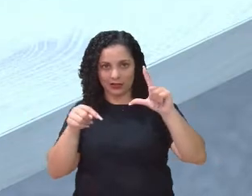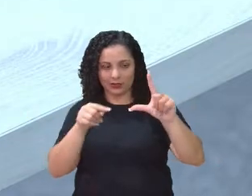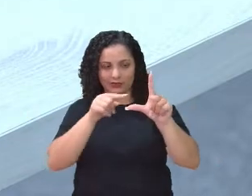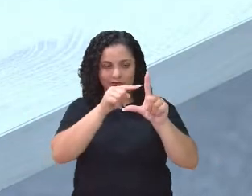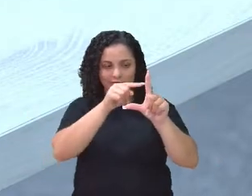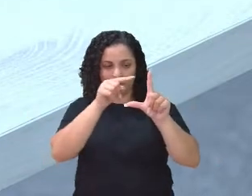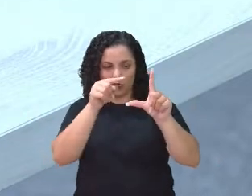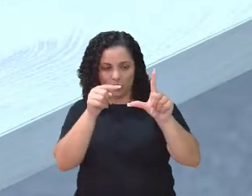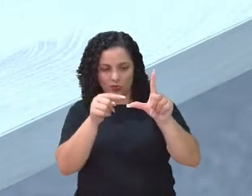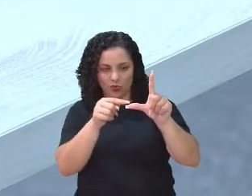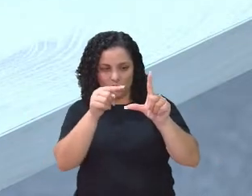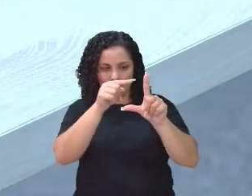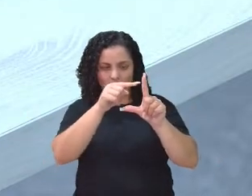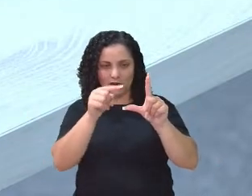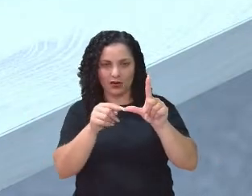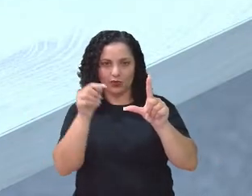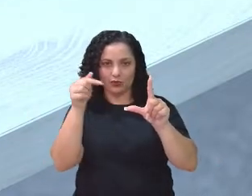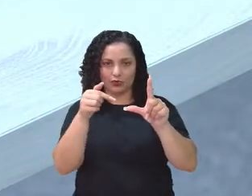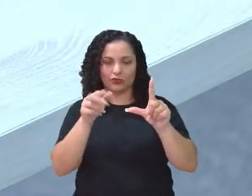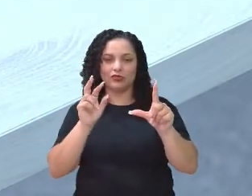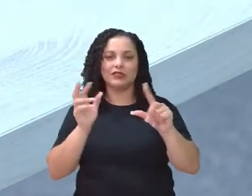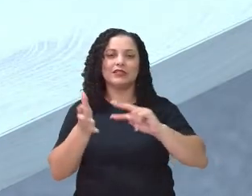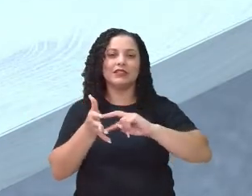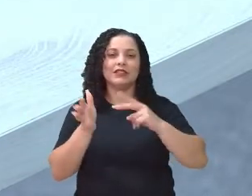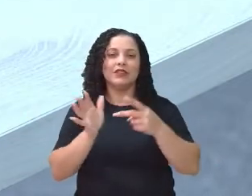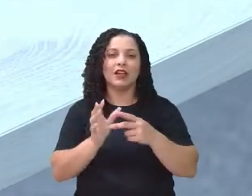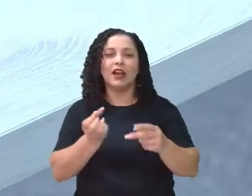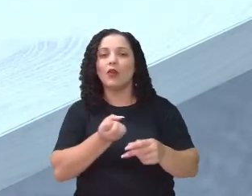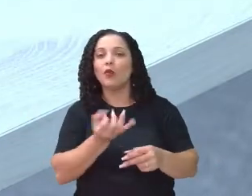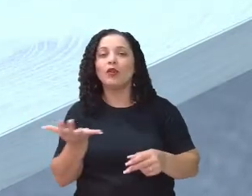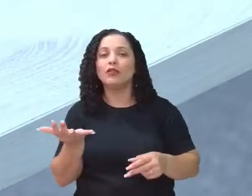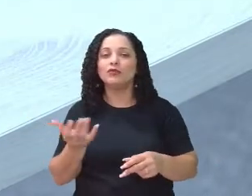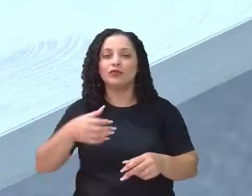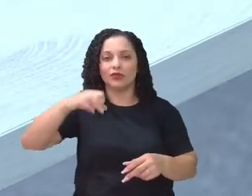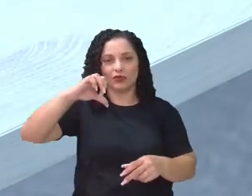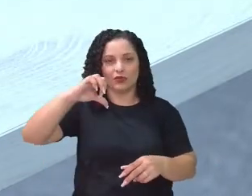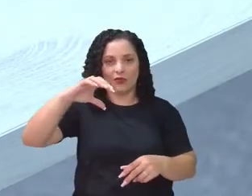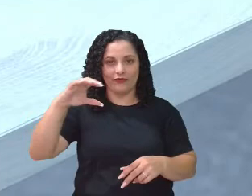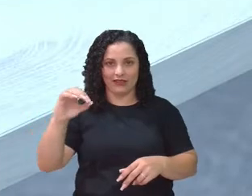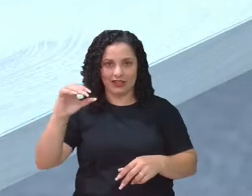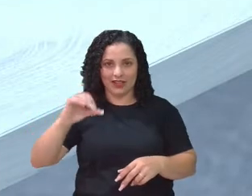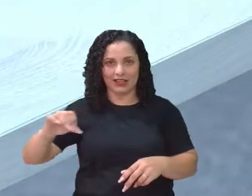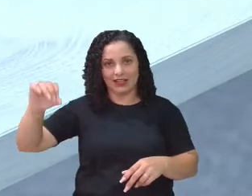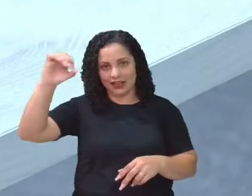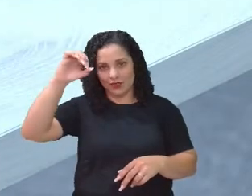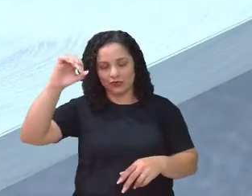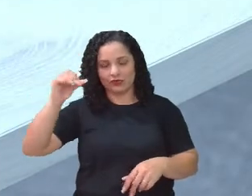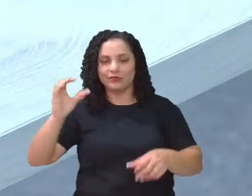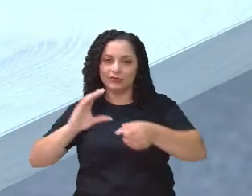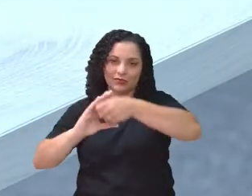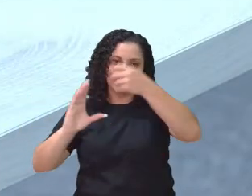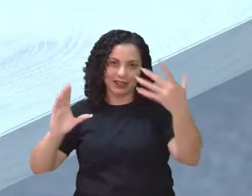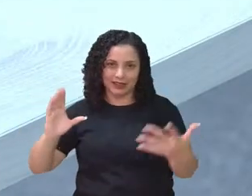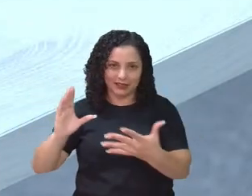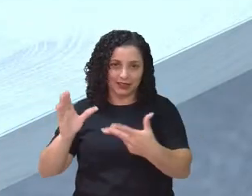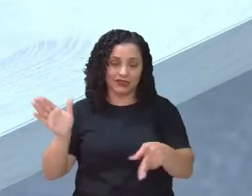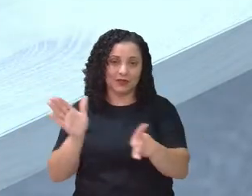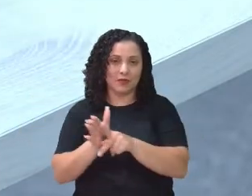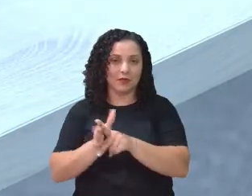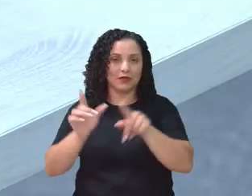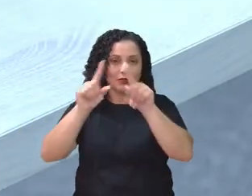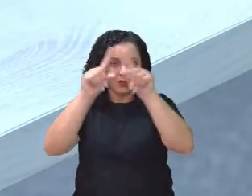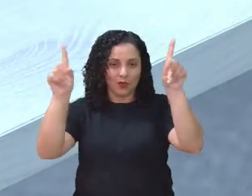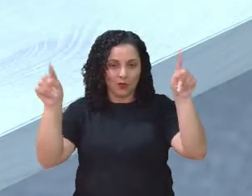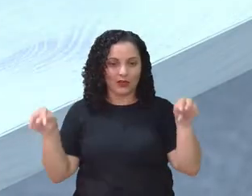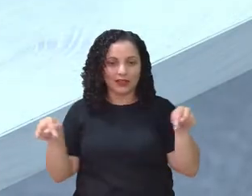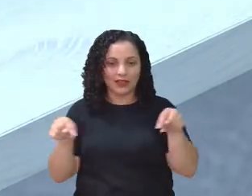ângulos, eles correspondem a quantos graus? 90 graus, que é outra característica, certo, do quadrado.